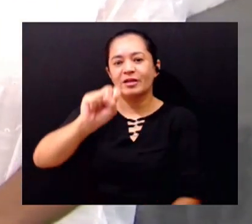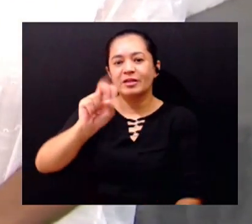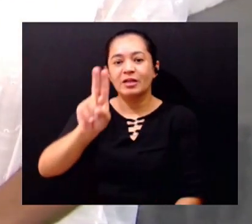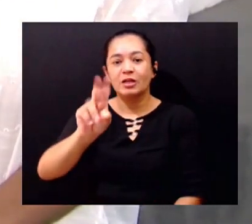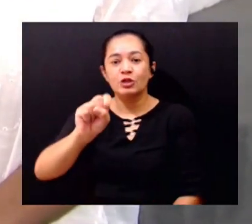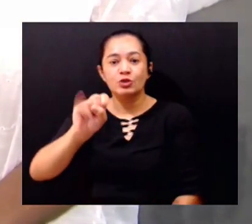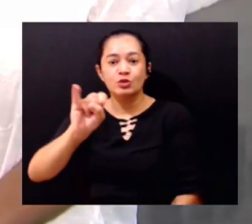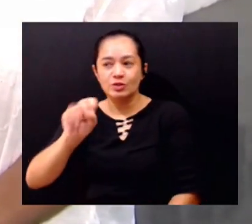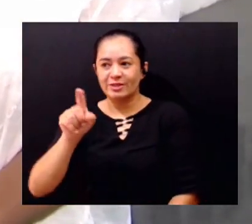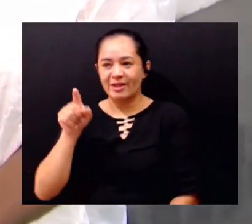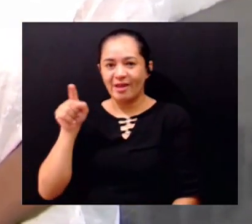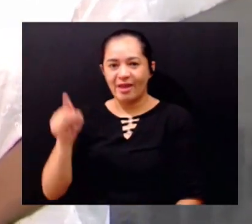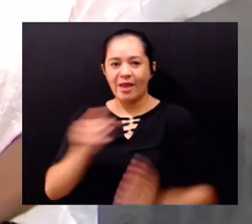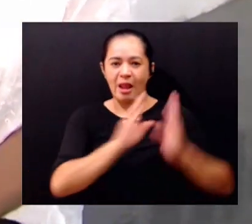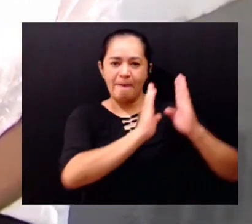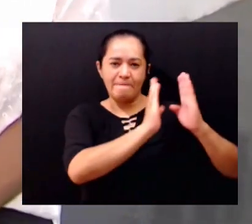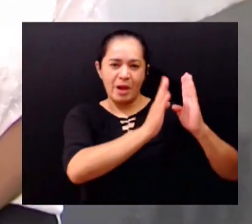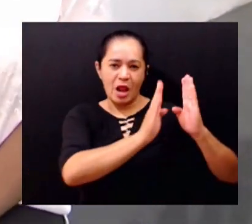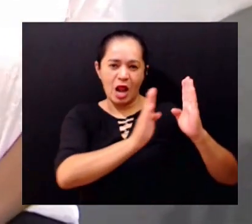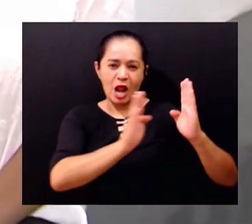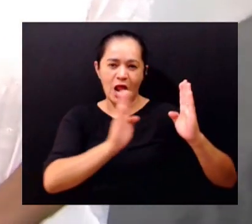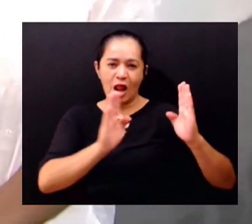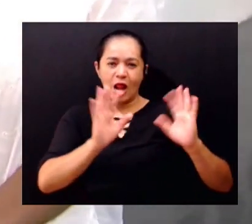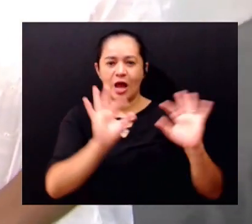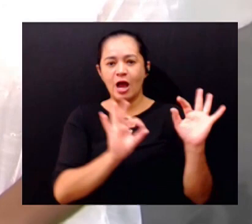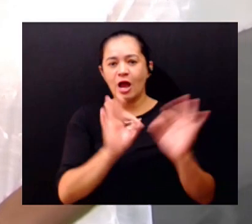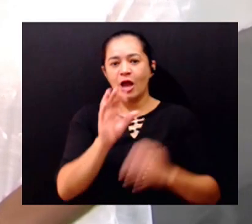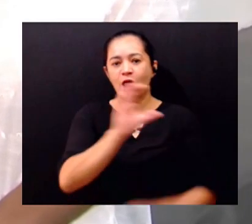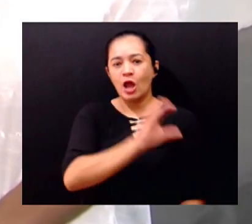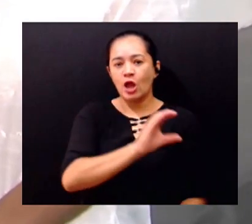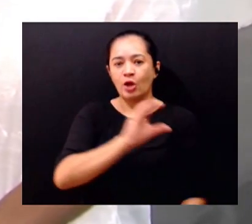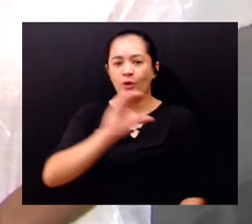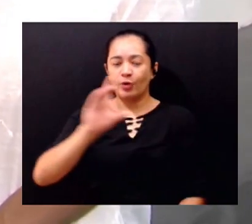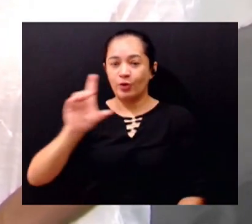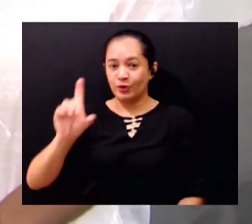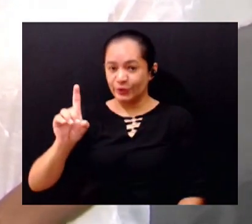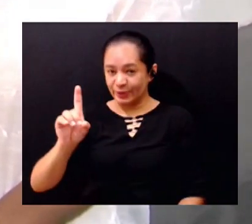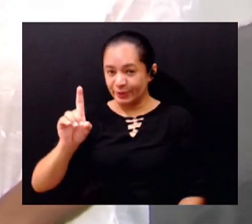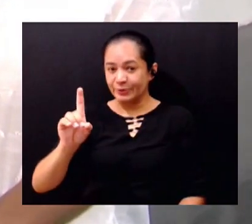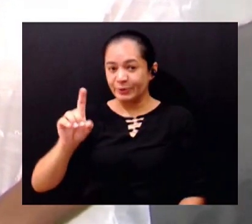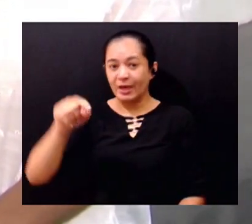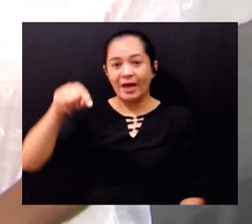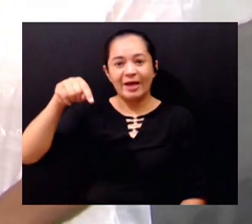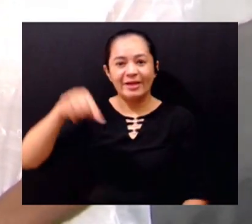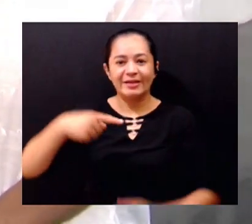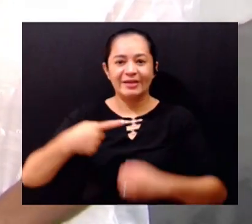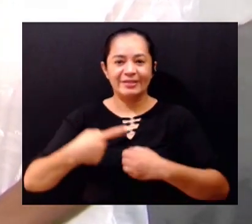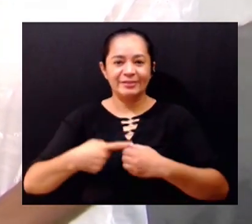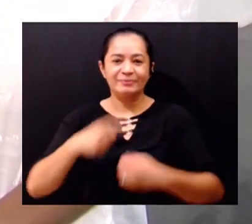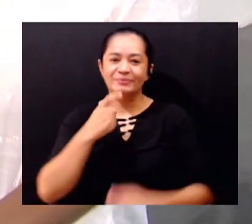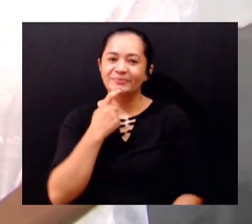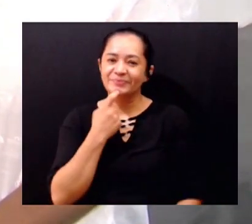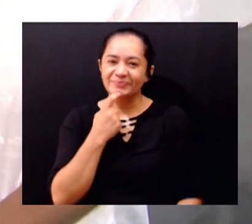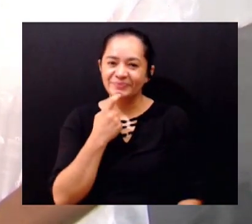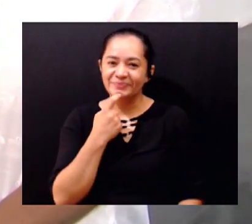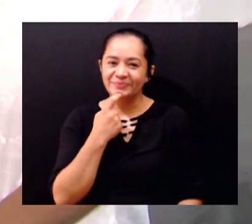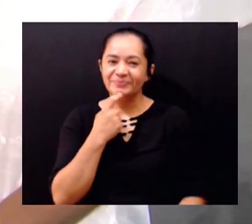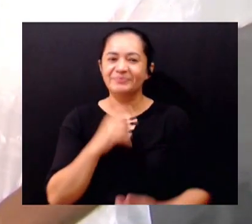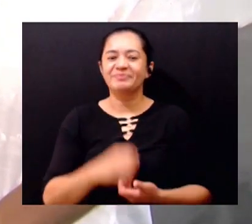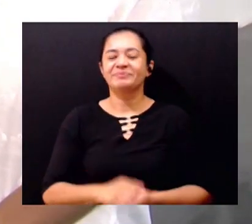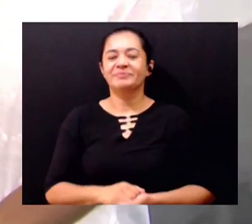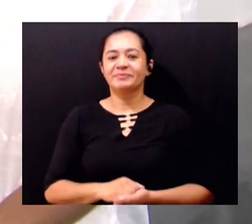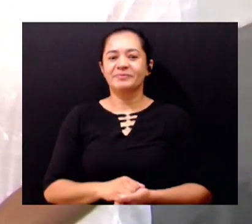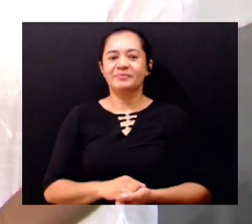bibliotecária e também coordenadora da Biblioteca Pública Municipal, professor Ernesto Manuel Zinck. Suzy,